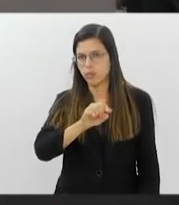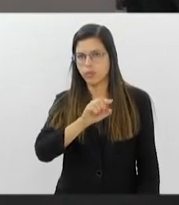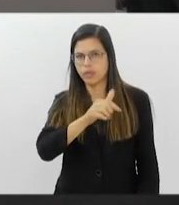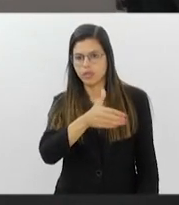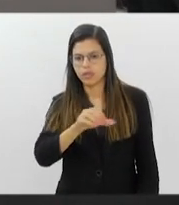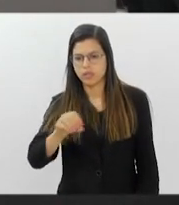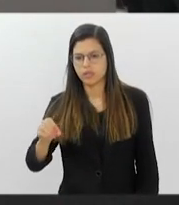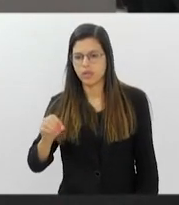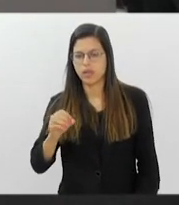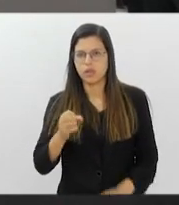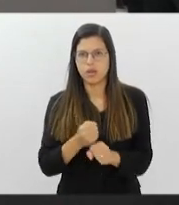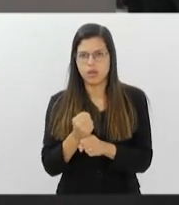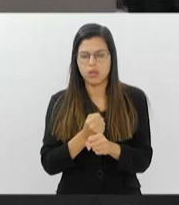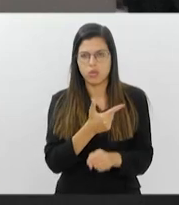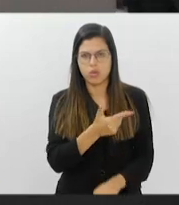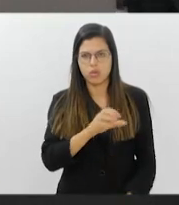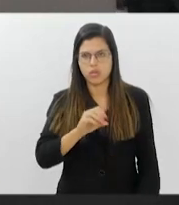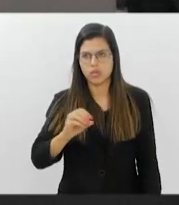incluir